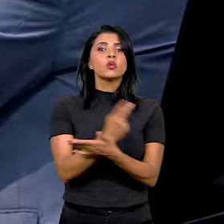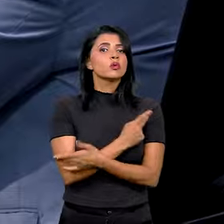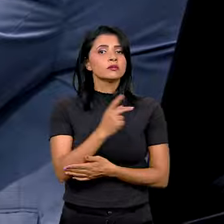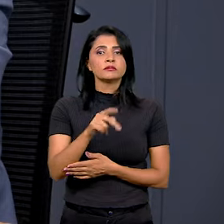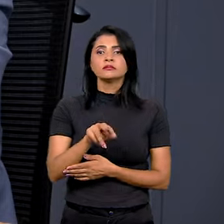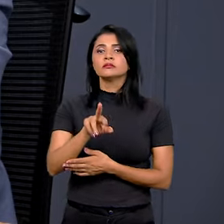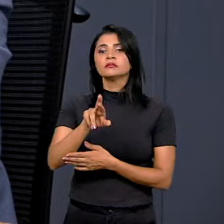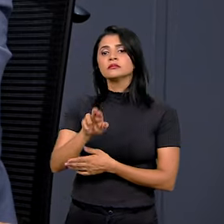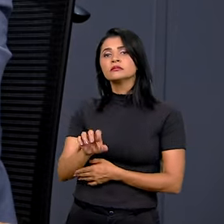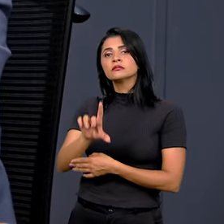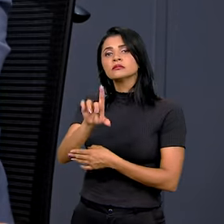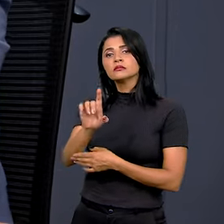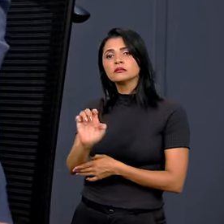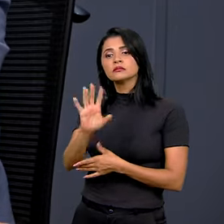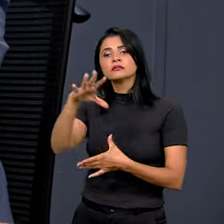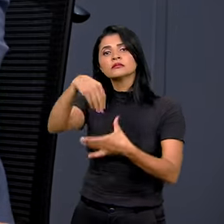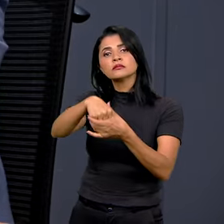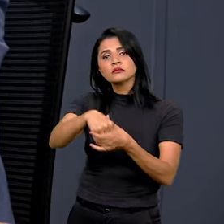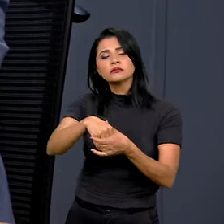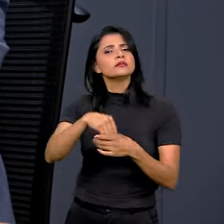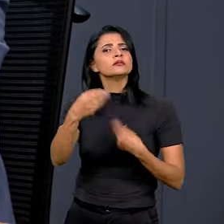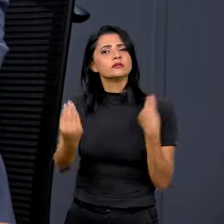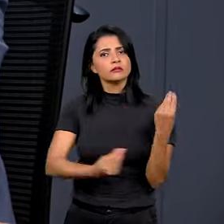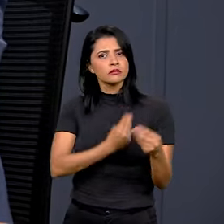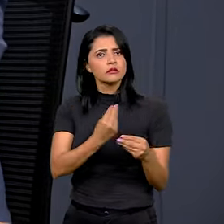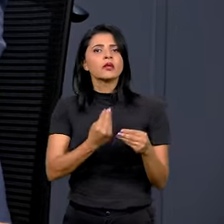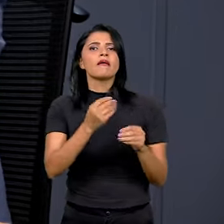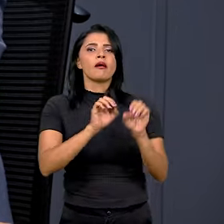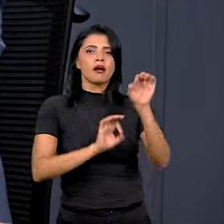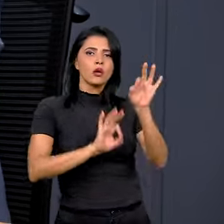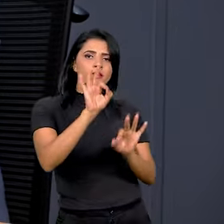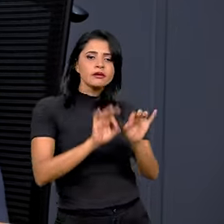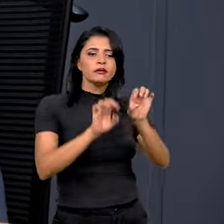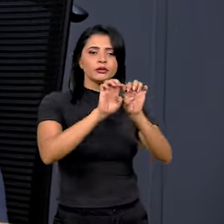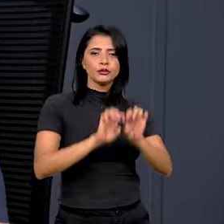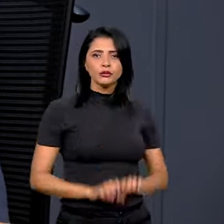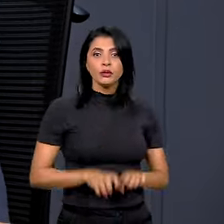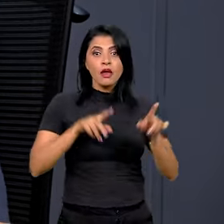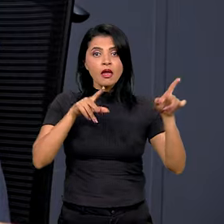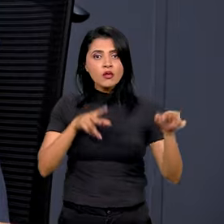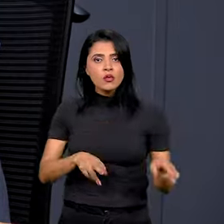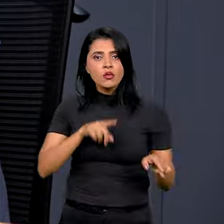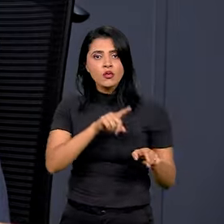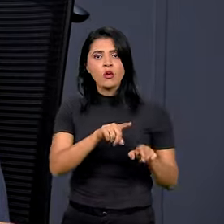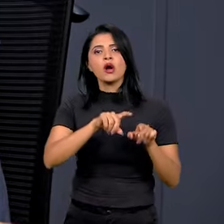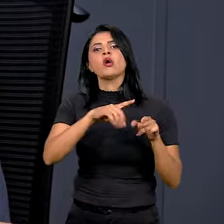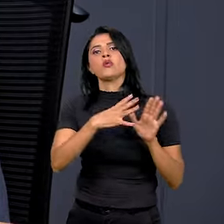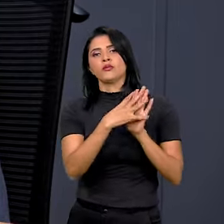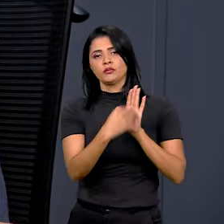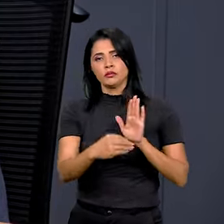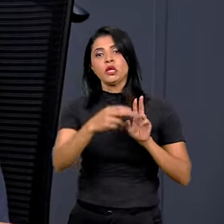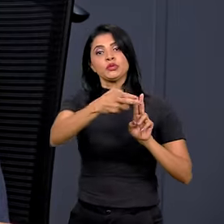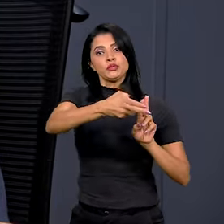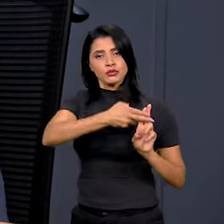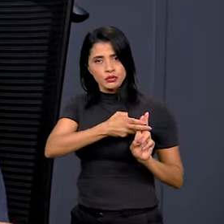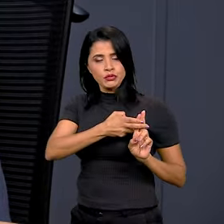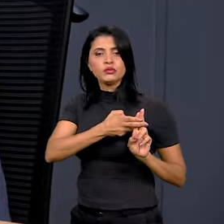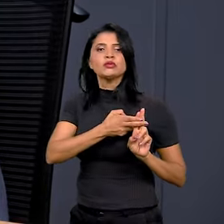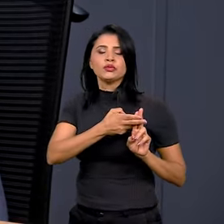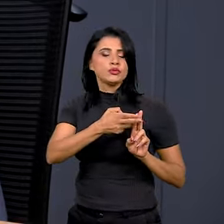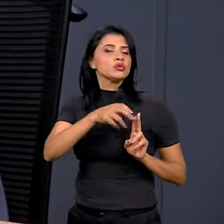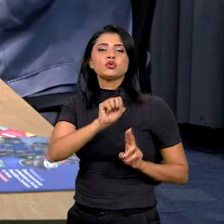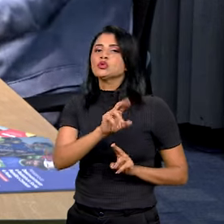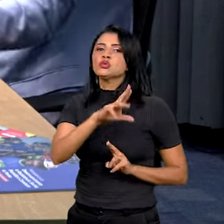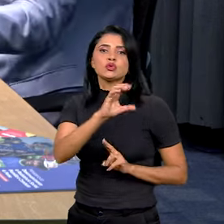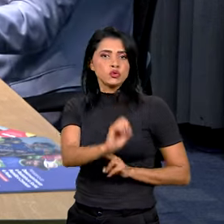eh como ela sempre dentro da sua diretriz ela tá colocada na estruturação do suas né do sistema único de assistência social que é um sistema